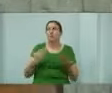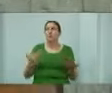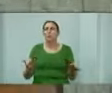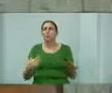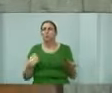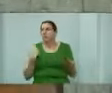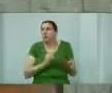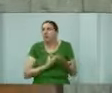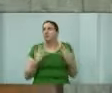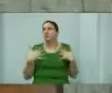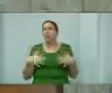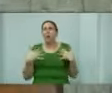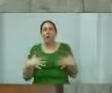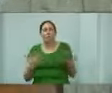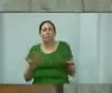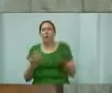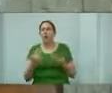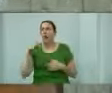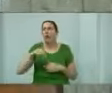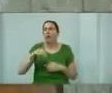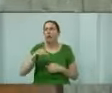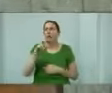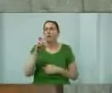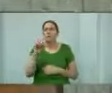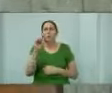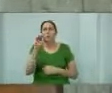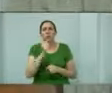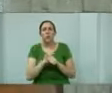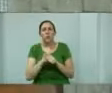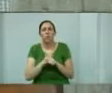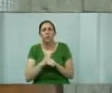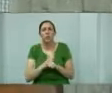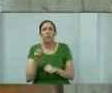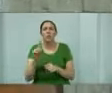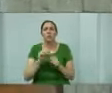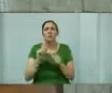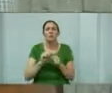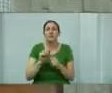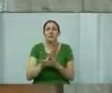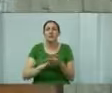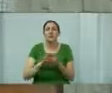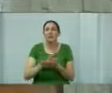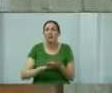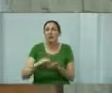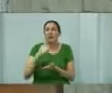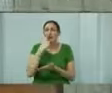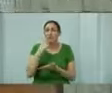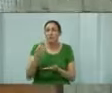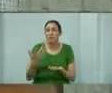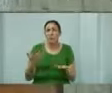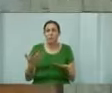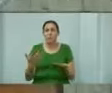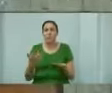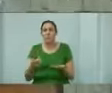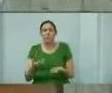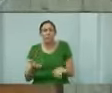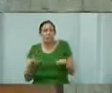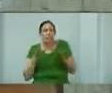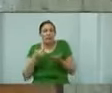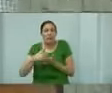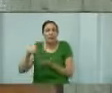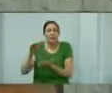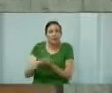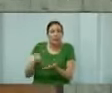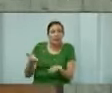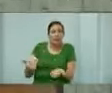não fizeram nada de esgoto tratado, não investiram na transposição do Rio Cravo, não fizeram, e ainda eles querem indenização, então esse era o nó.